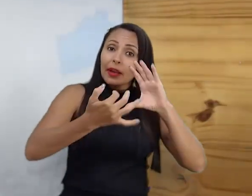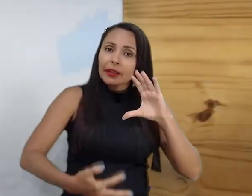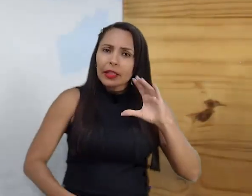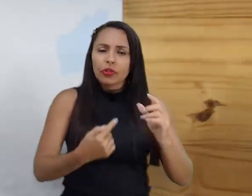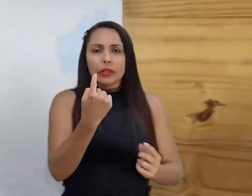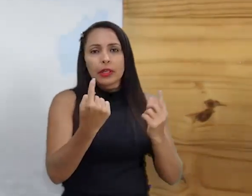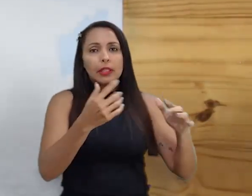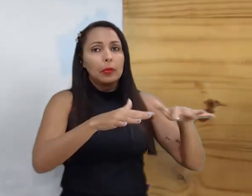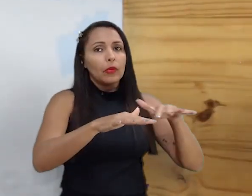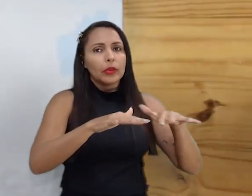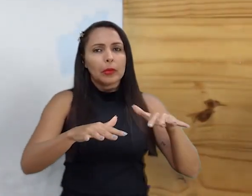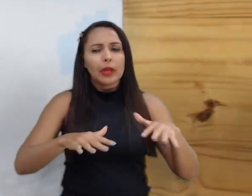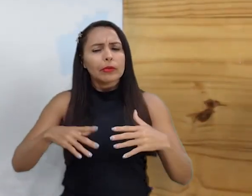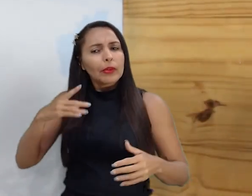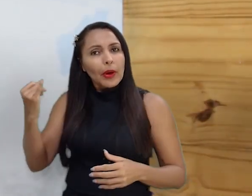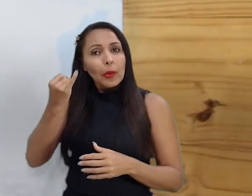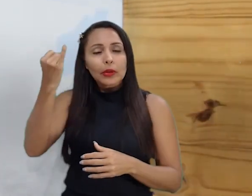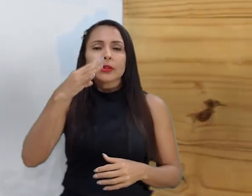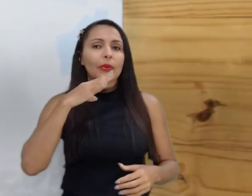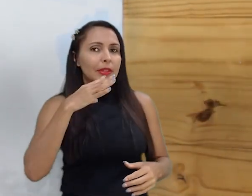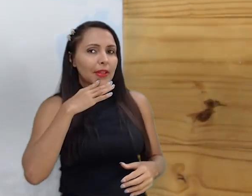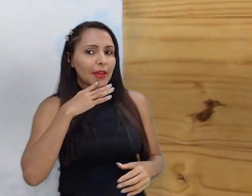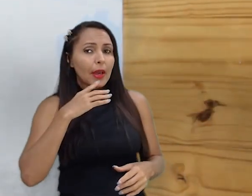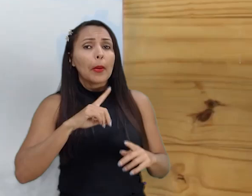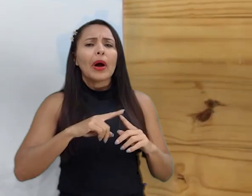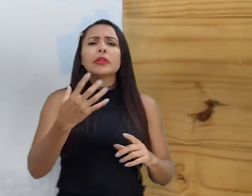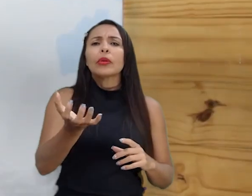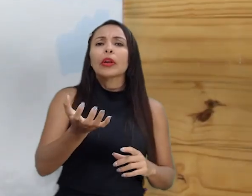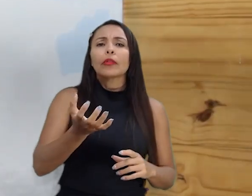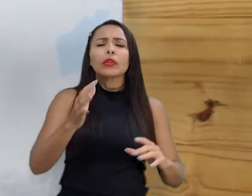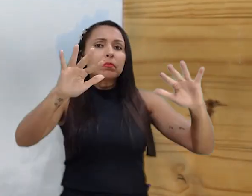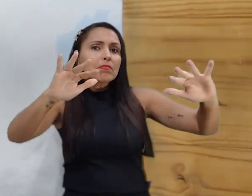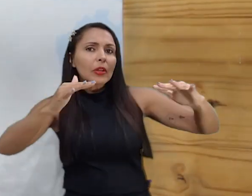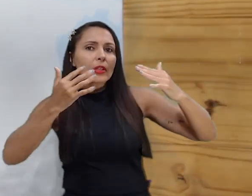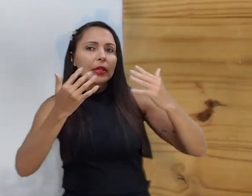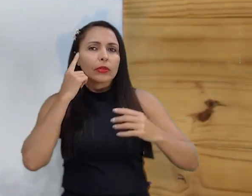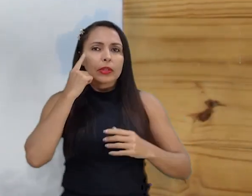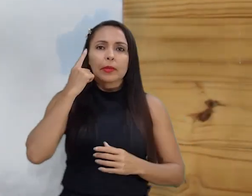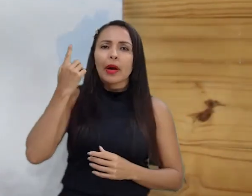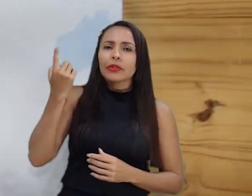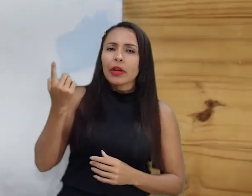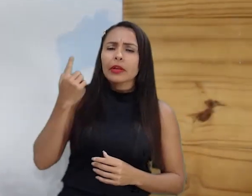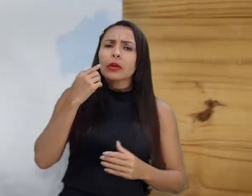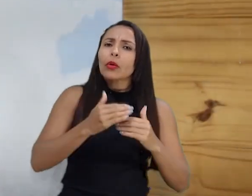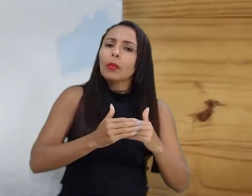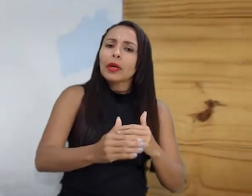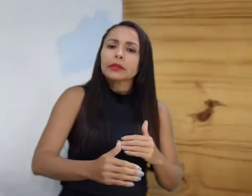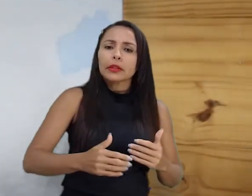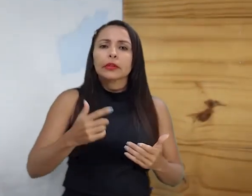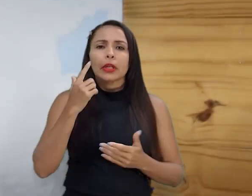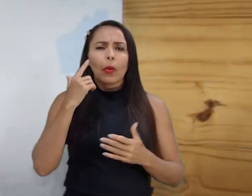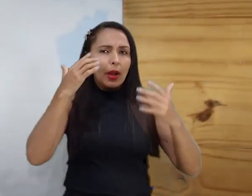cada movimento. Muito interessante a gente conhecer, né? Mas eu quero que vocês prestem atenção nessas imagens. Começando com essa, meio que